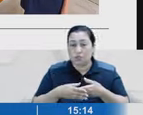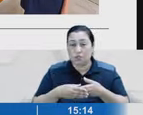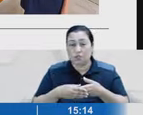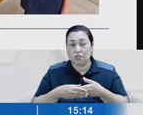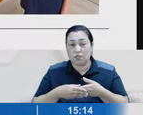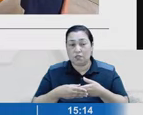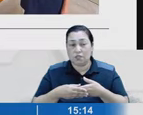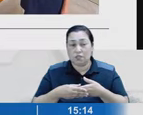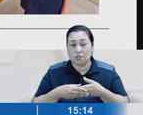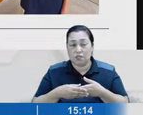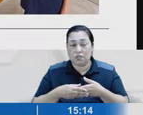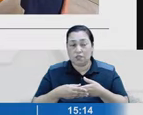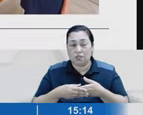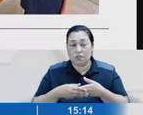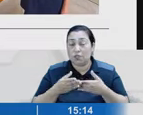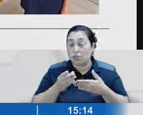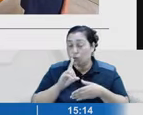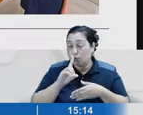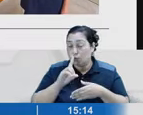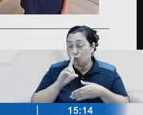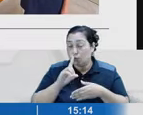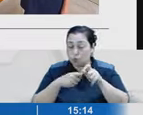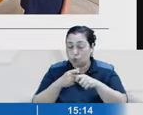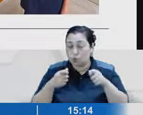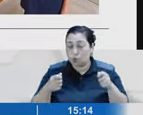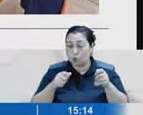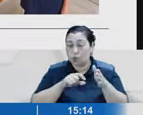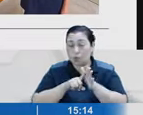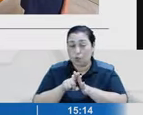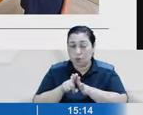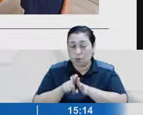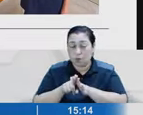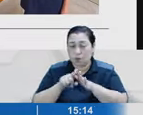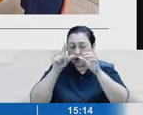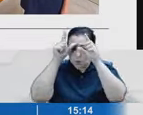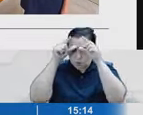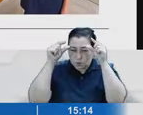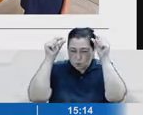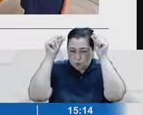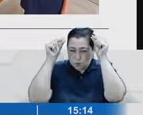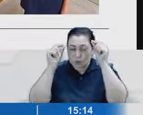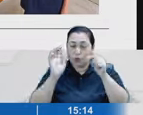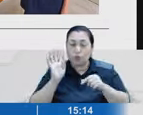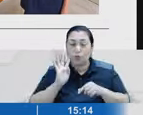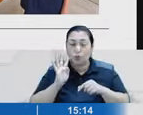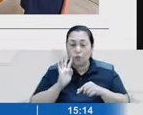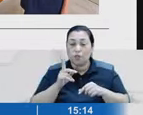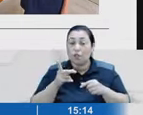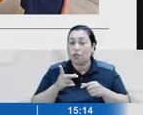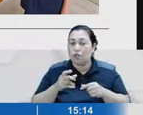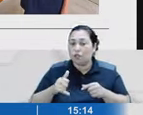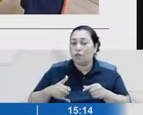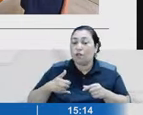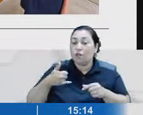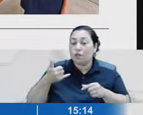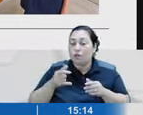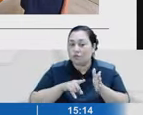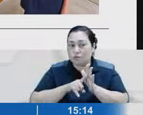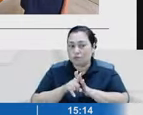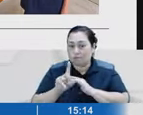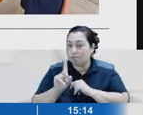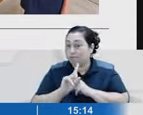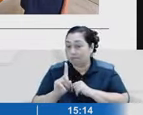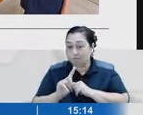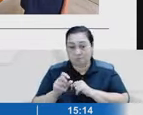dela, foi um dia um aniversário dela. Aí eu perguntei para a enfermeira do centro cirúrgico, falei, legal, quantos anos a doutora está fazendo? Pelo amor de Deus,